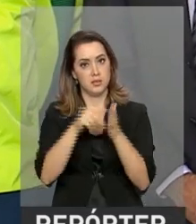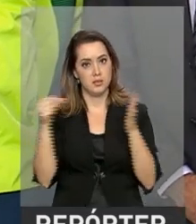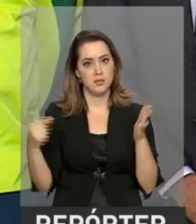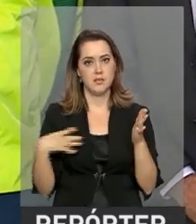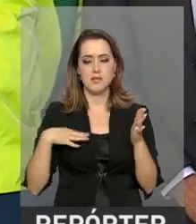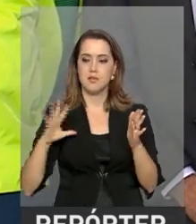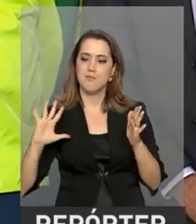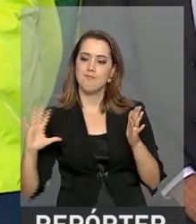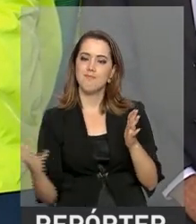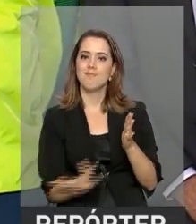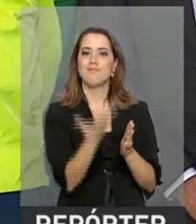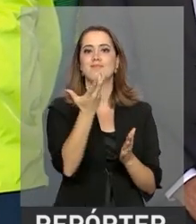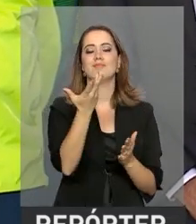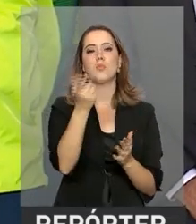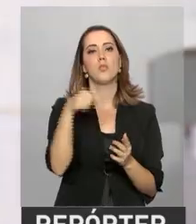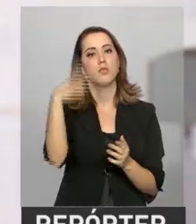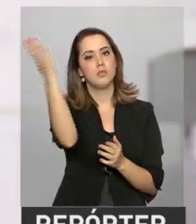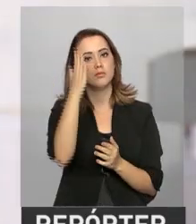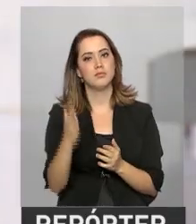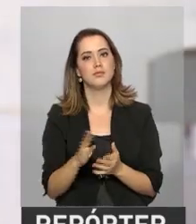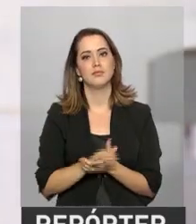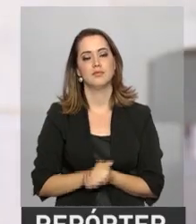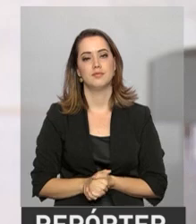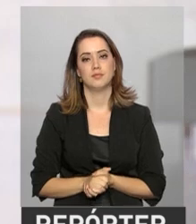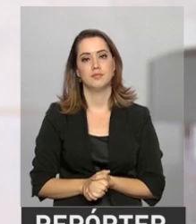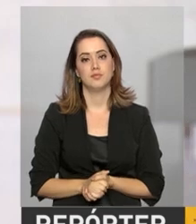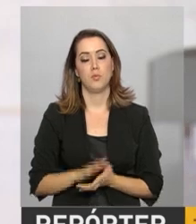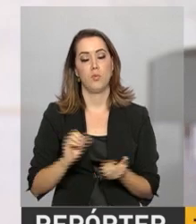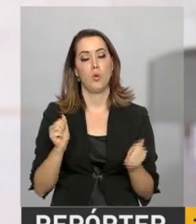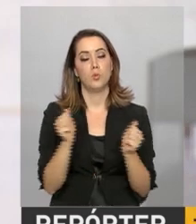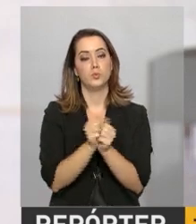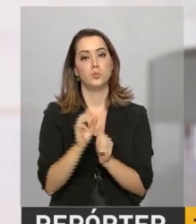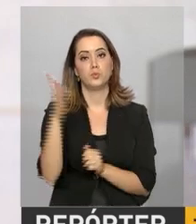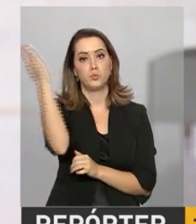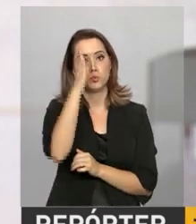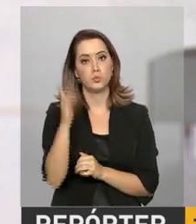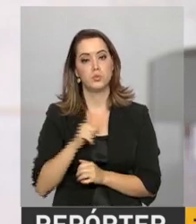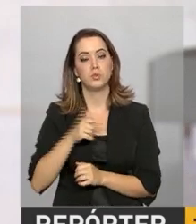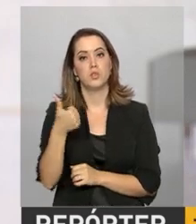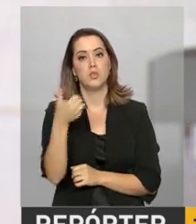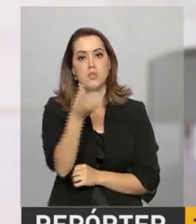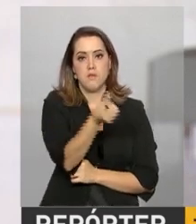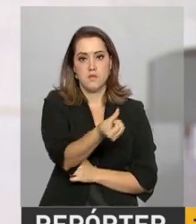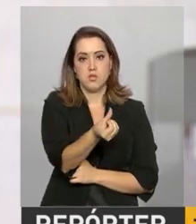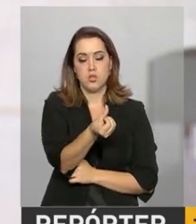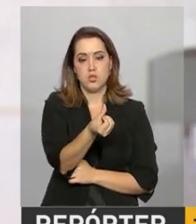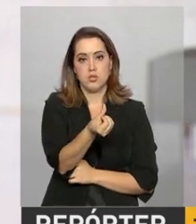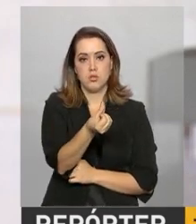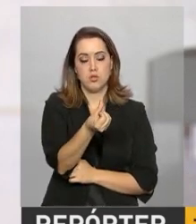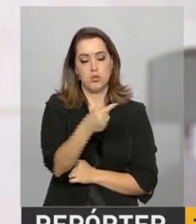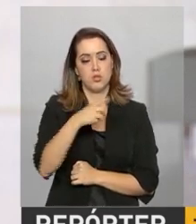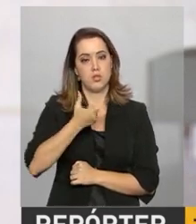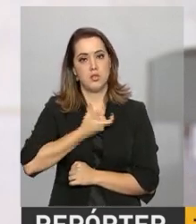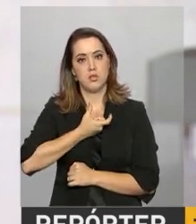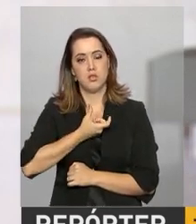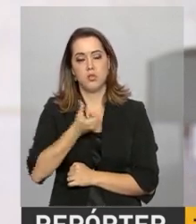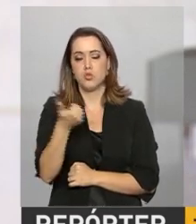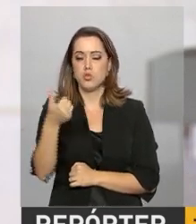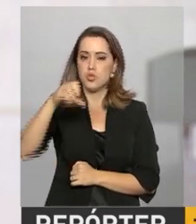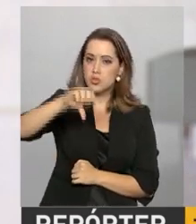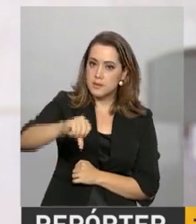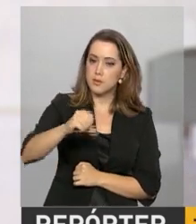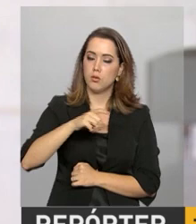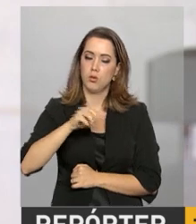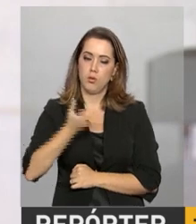para engrandecer o Brasil. Os atletas brasileiros ganharam ao todo 19 medalhas, 7 de ouro, mais